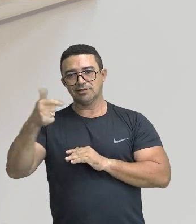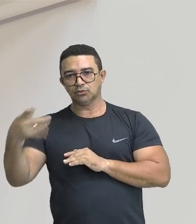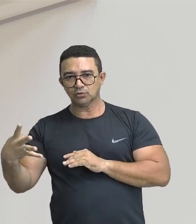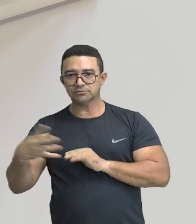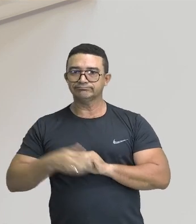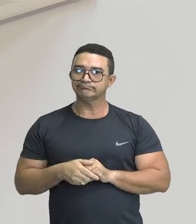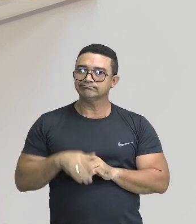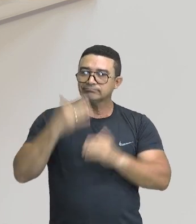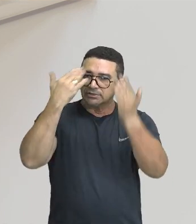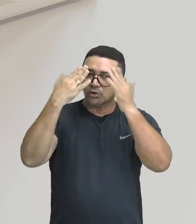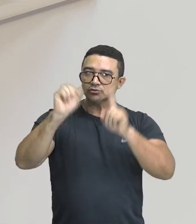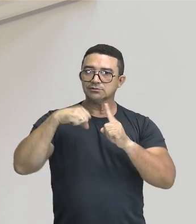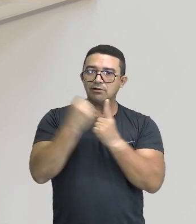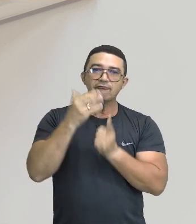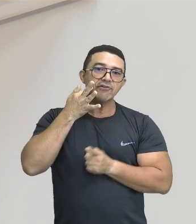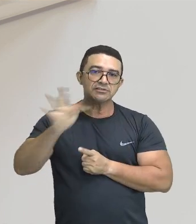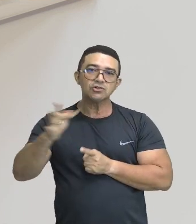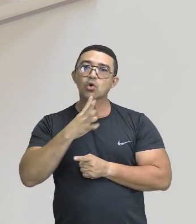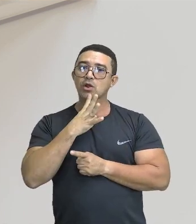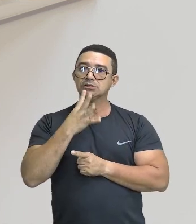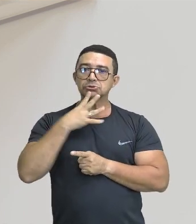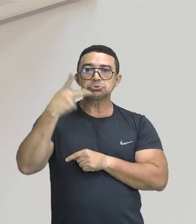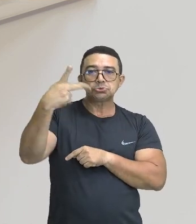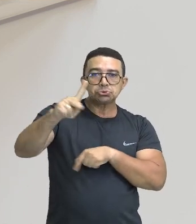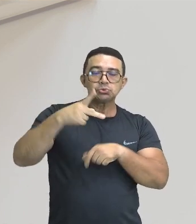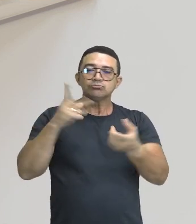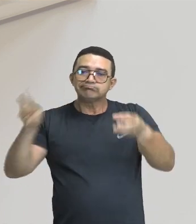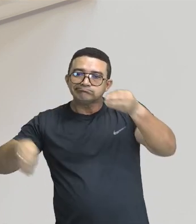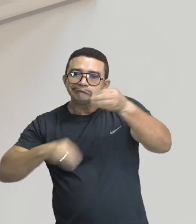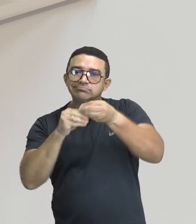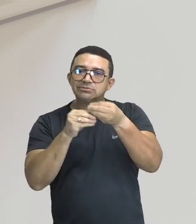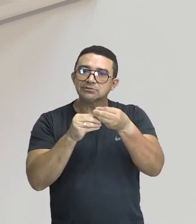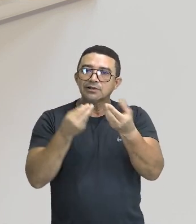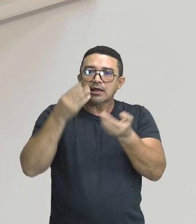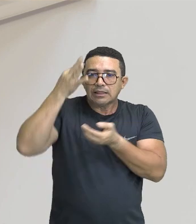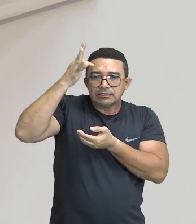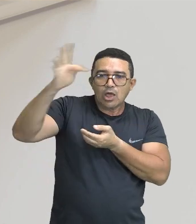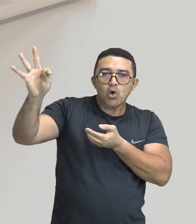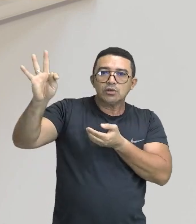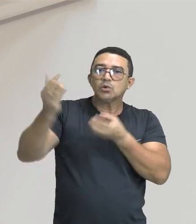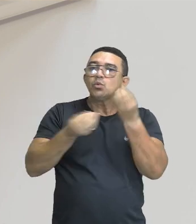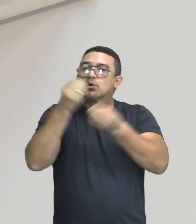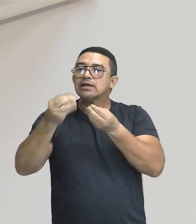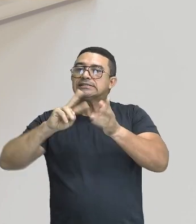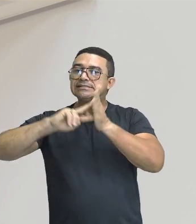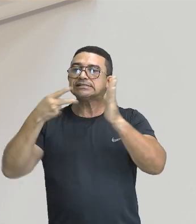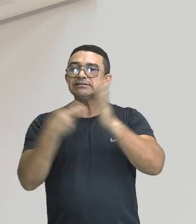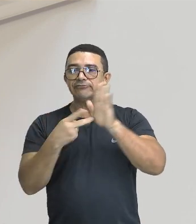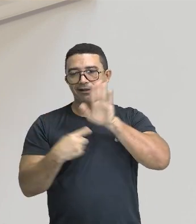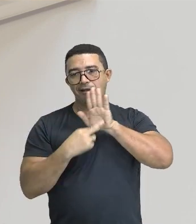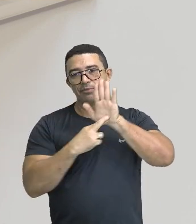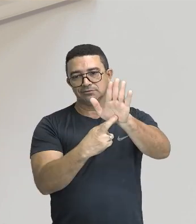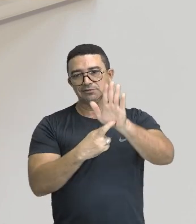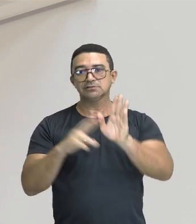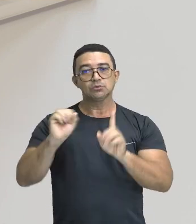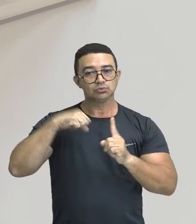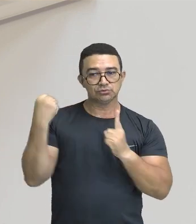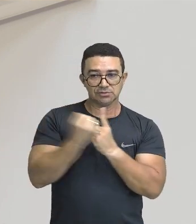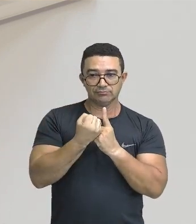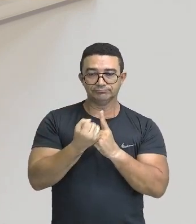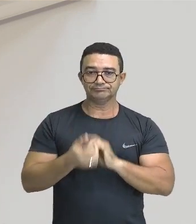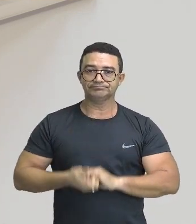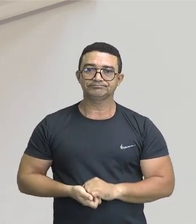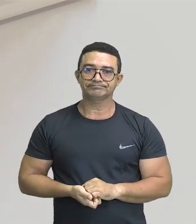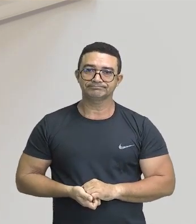1925-2014. Psicólogo social francês conhecido por suas contribuições para a teorização sobre as representações sociais.